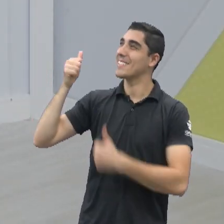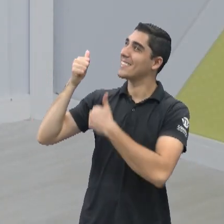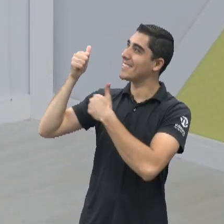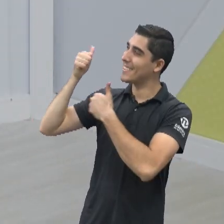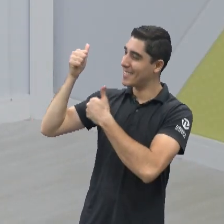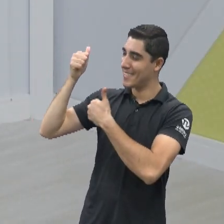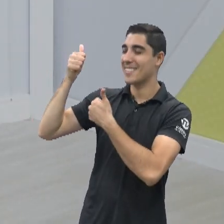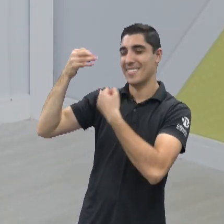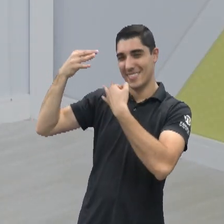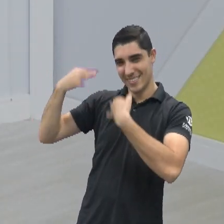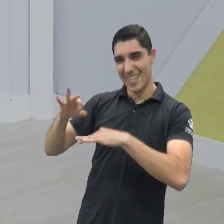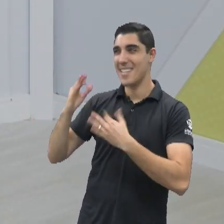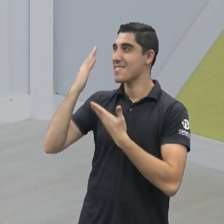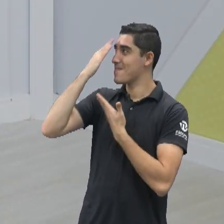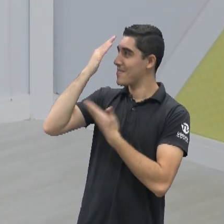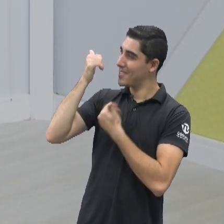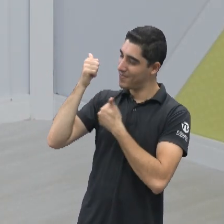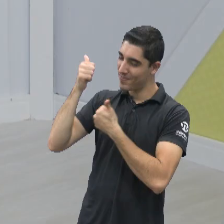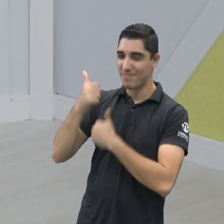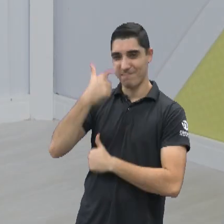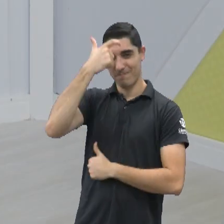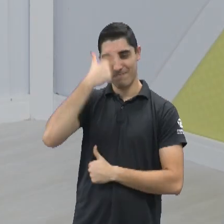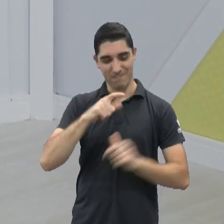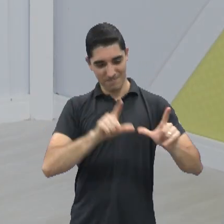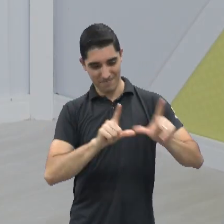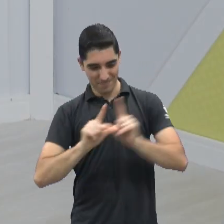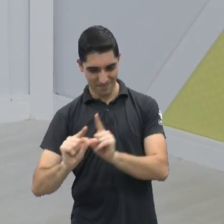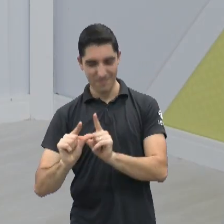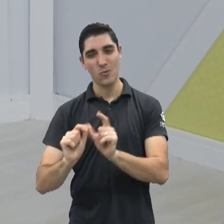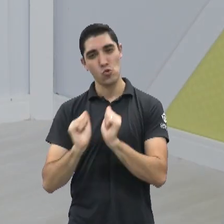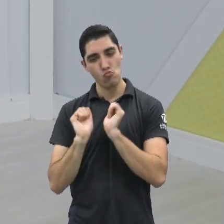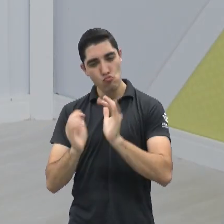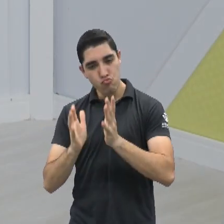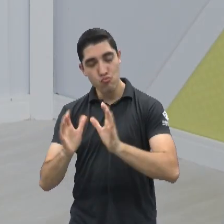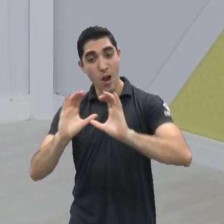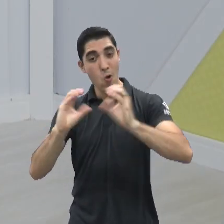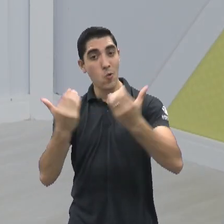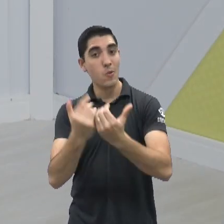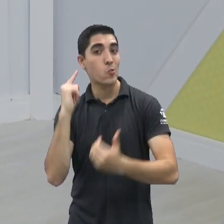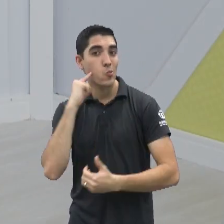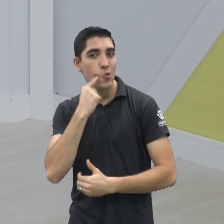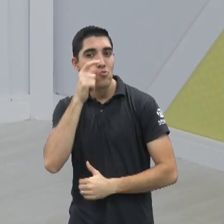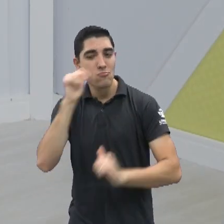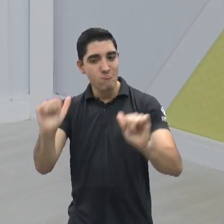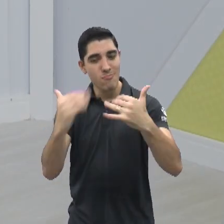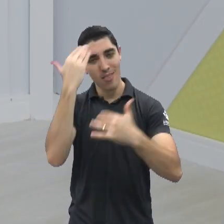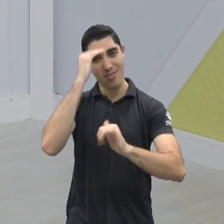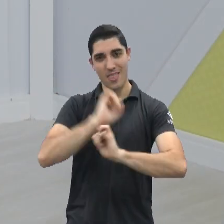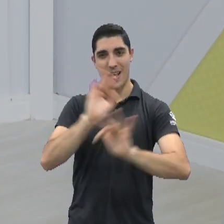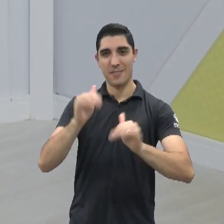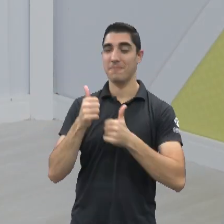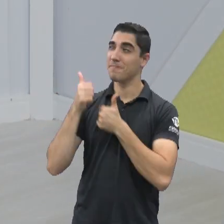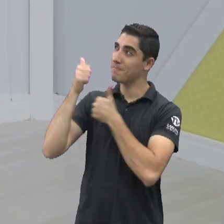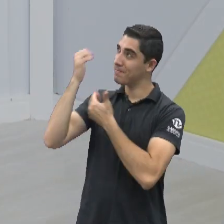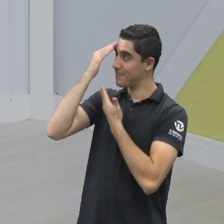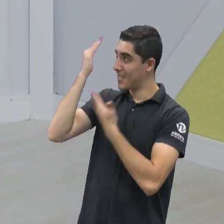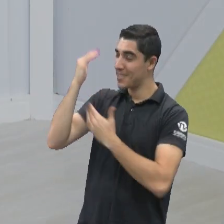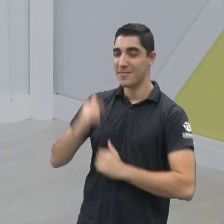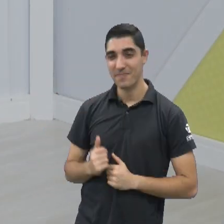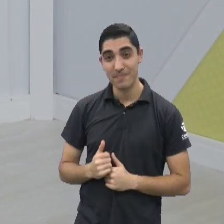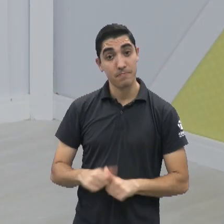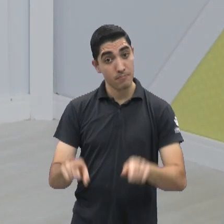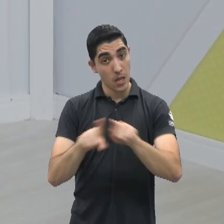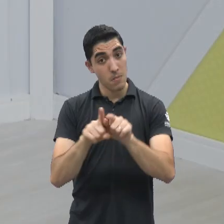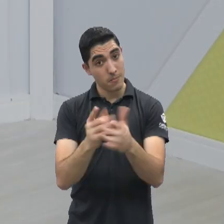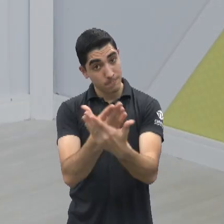agora sim acertei, agradecendo também a presença do Luizão, que levou as informações do esporte para a comunidade surda de São José dos Campos. Para você, eu